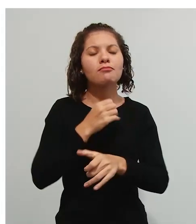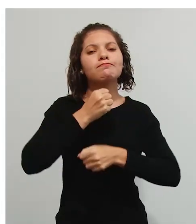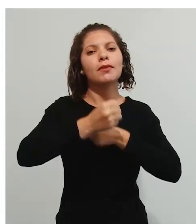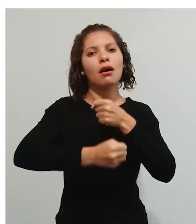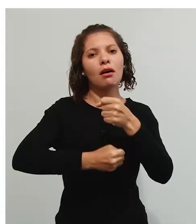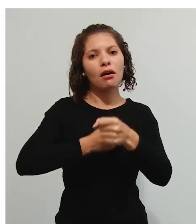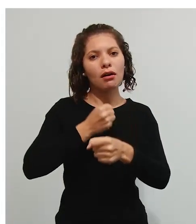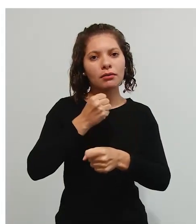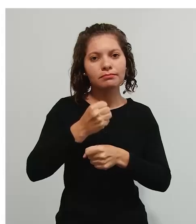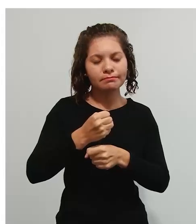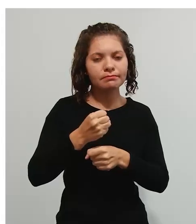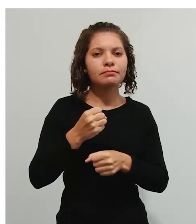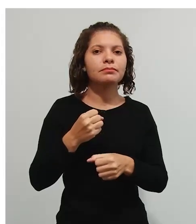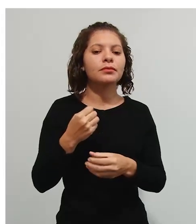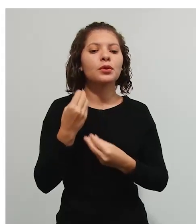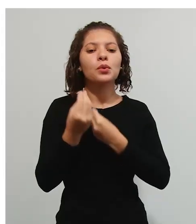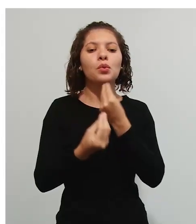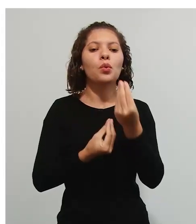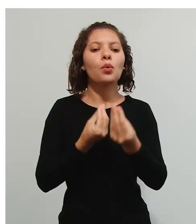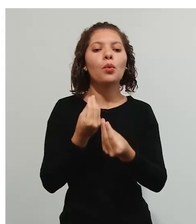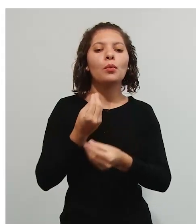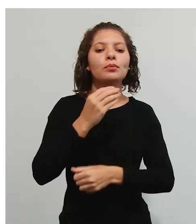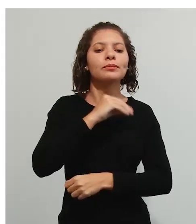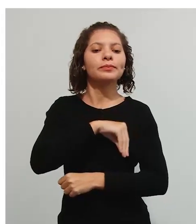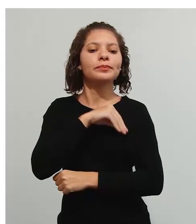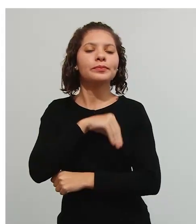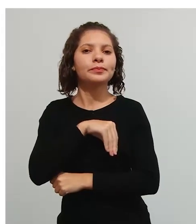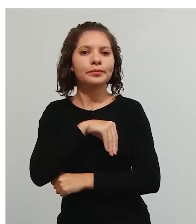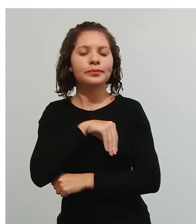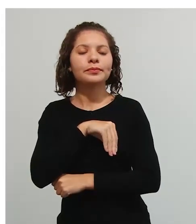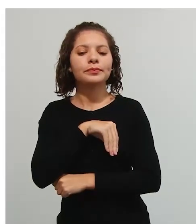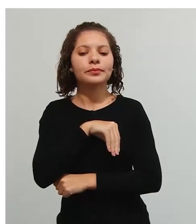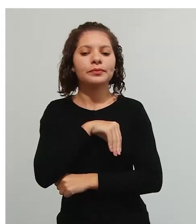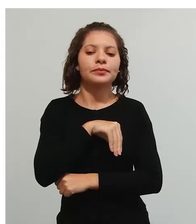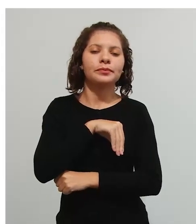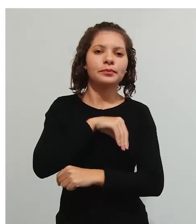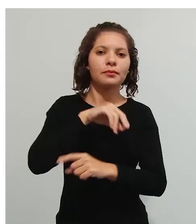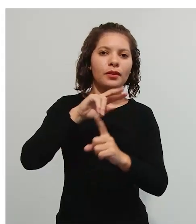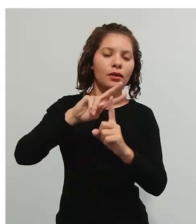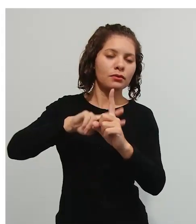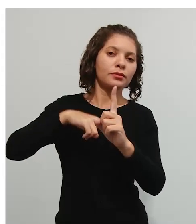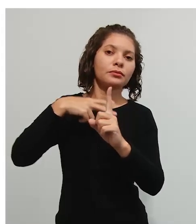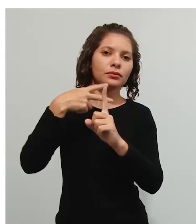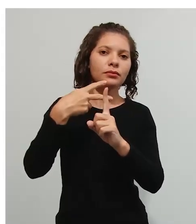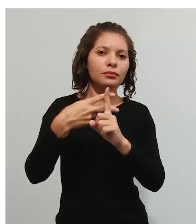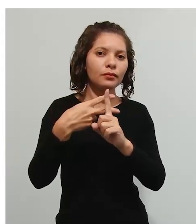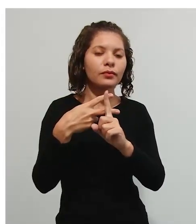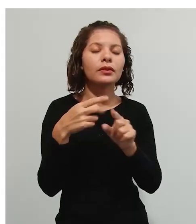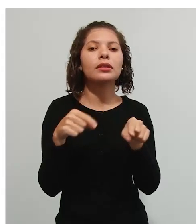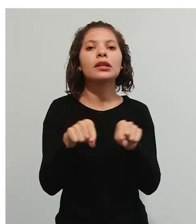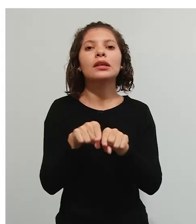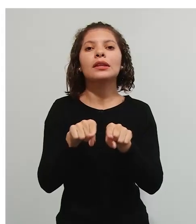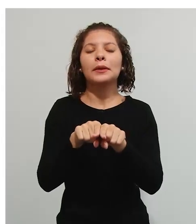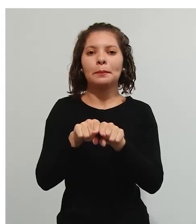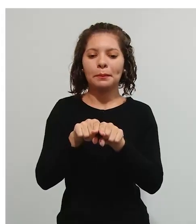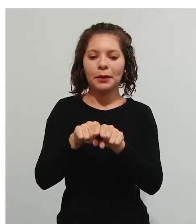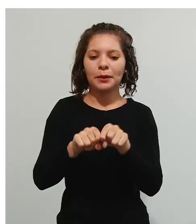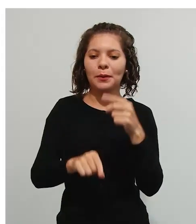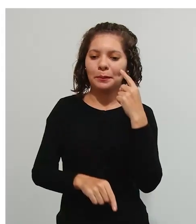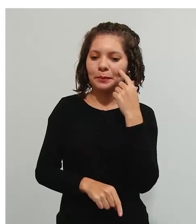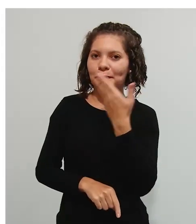né? O 13º, com base na remuneração integral ou no valor da aposentadoria. Aqui, gente, aposentado recebe também,